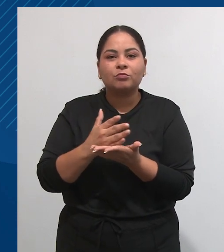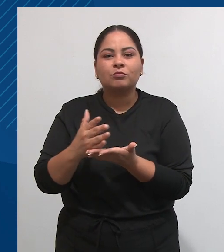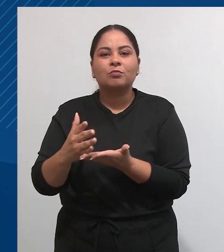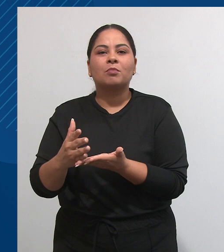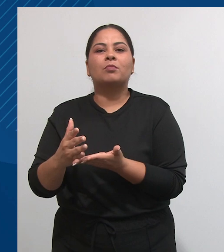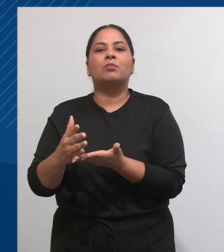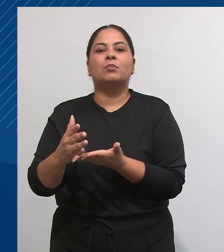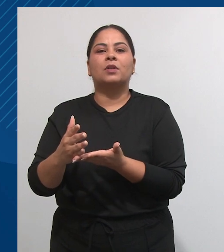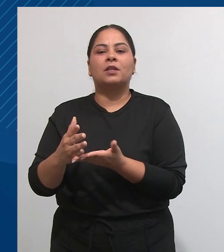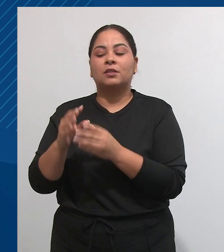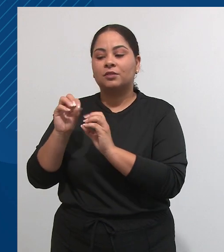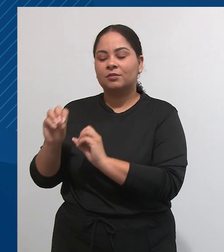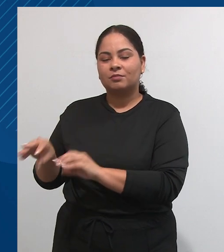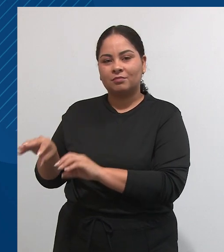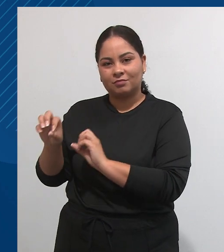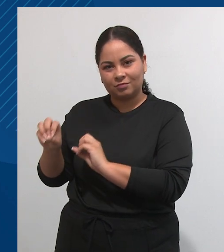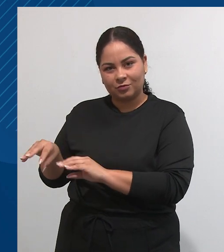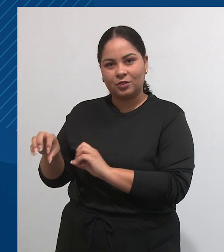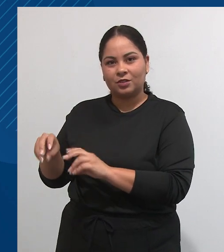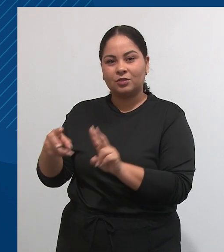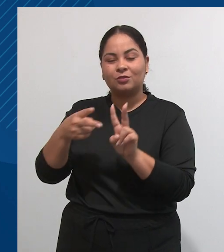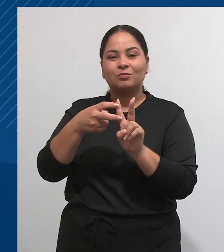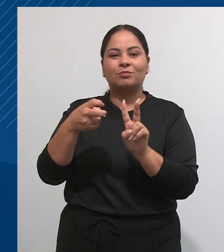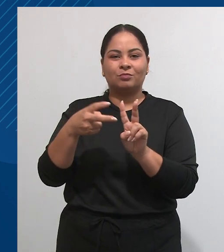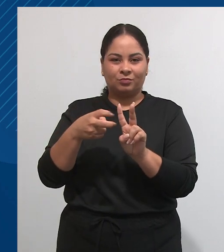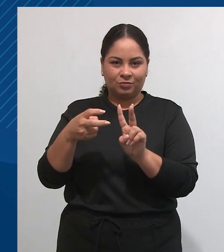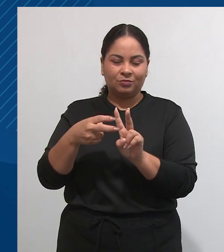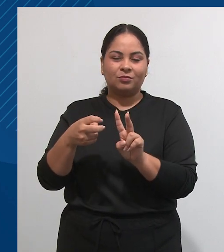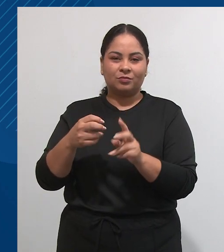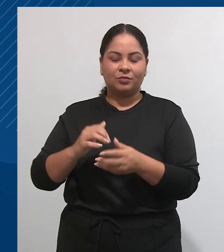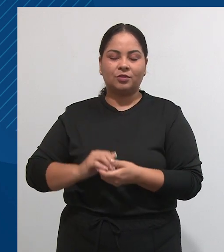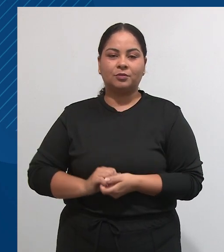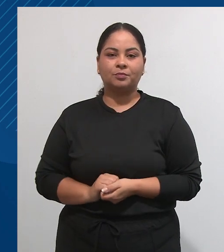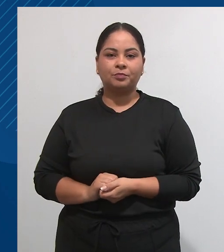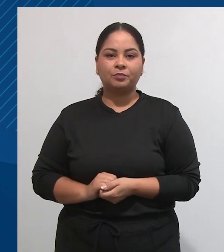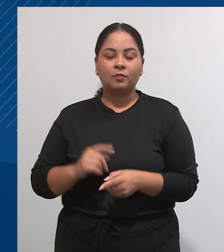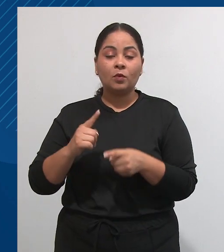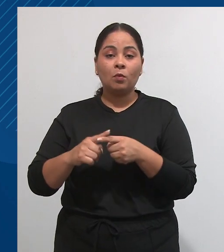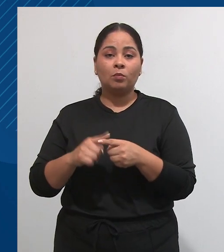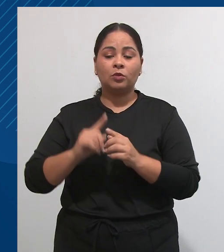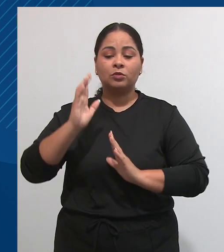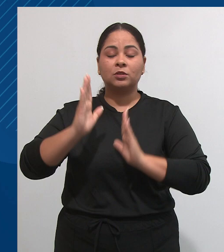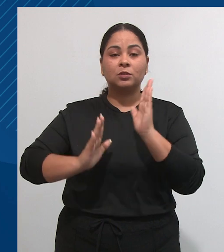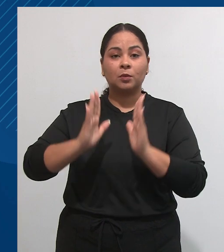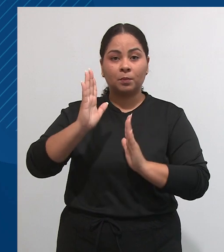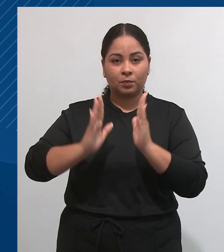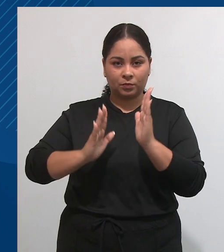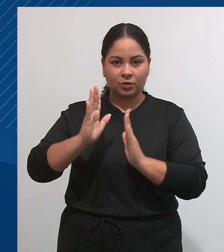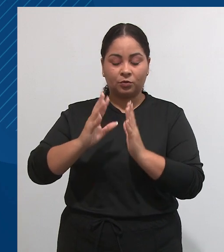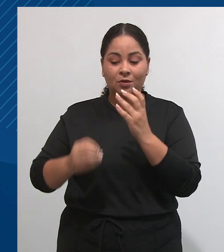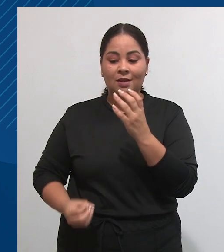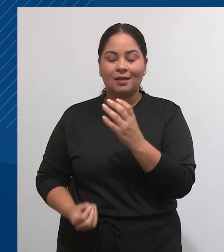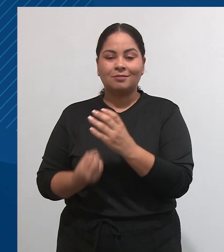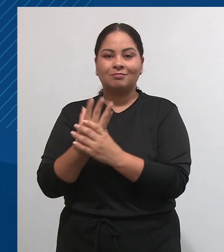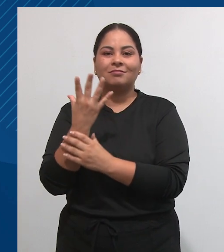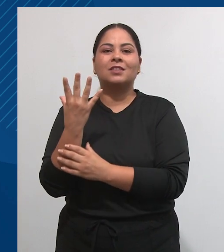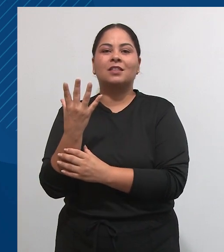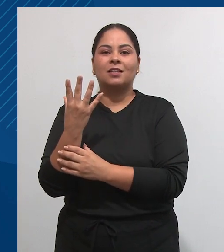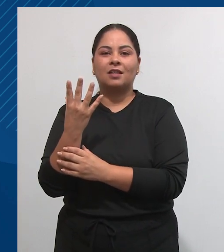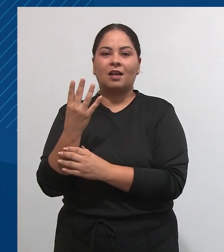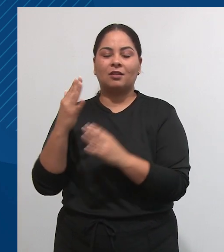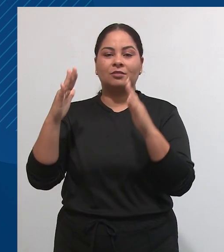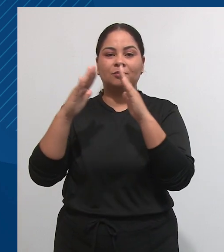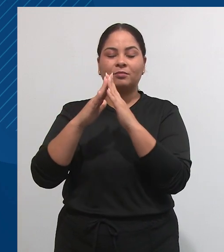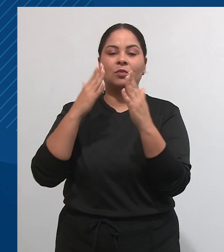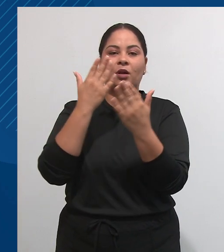educação escolar, porque é nesse período que são implantadas escolas, né? Escolas